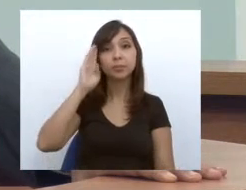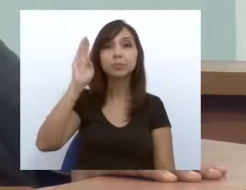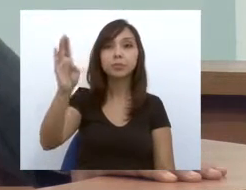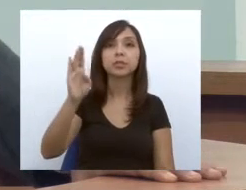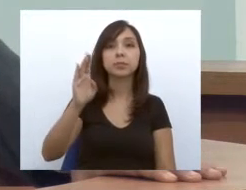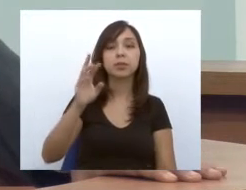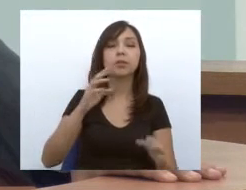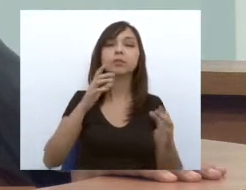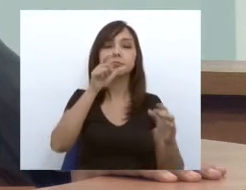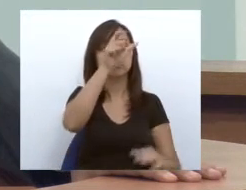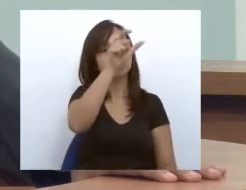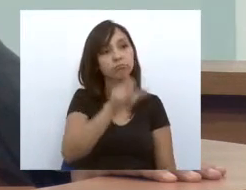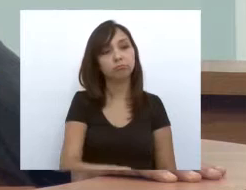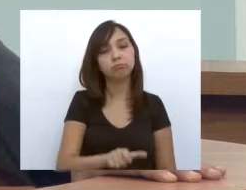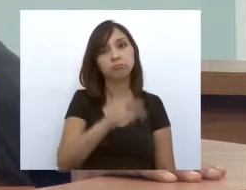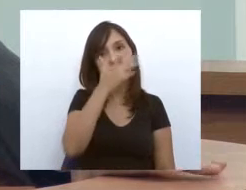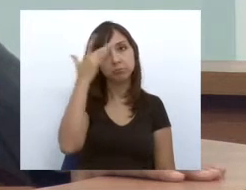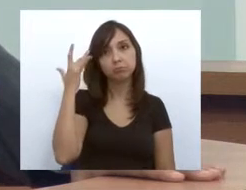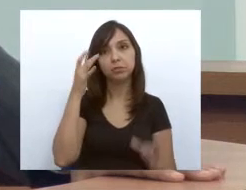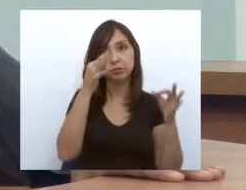da dignidade humana.